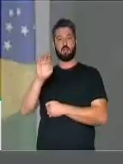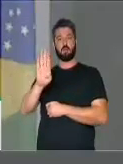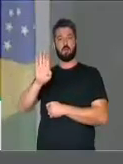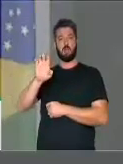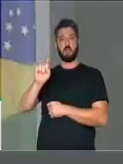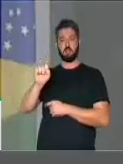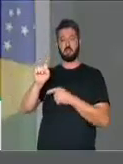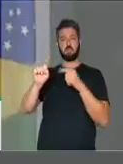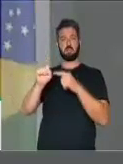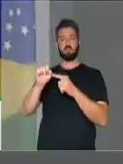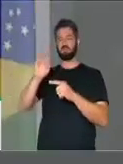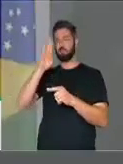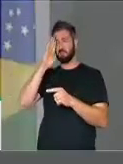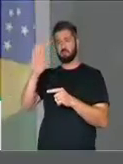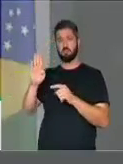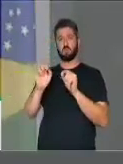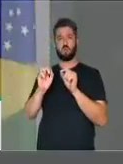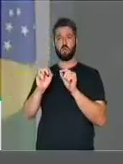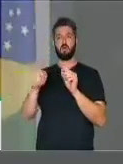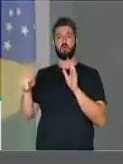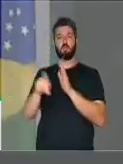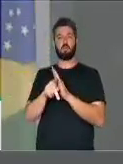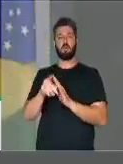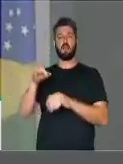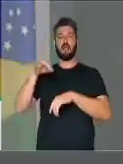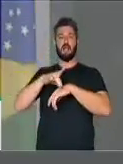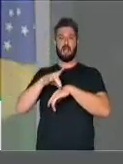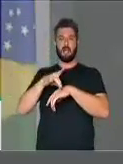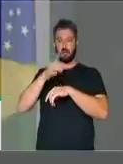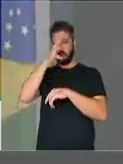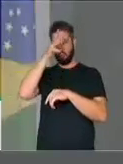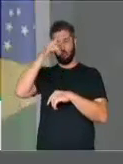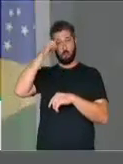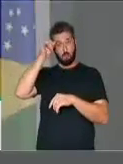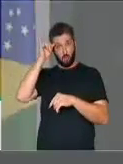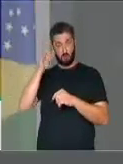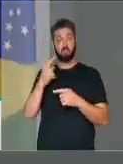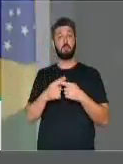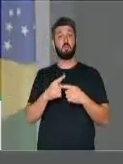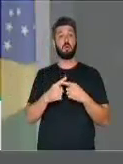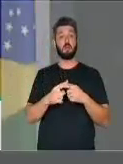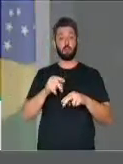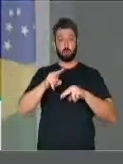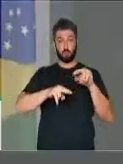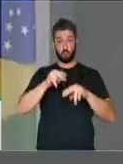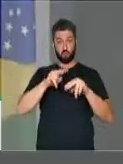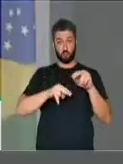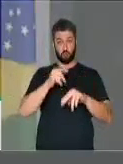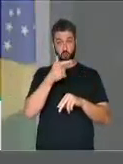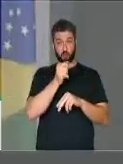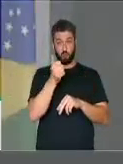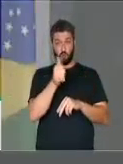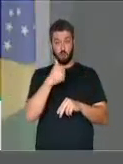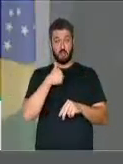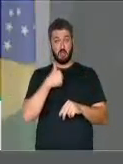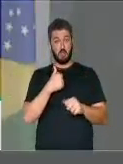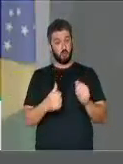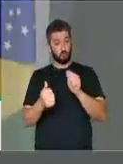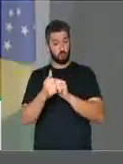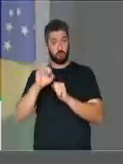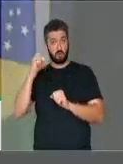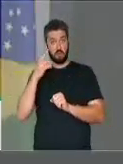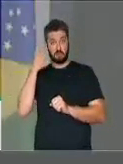JBS, baseada principalmente no ramo da carne bovina. Digo isso porque em junho de 2011, eu, juntamente